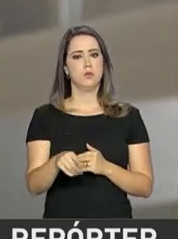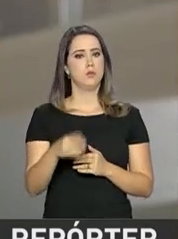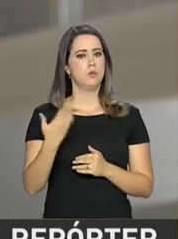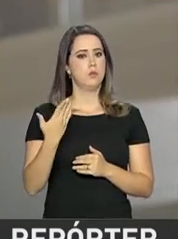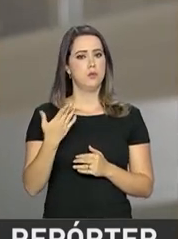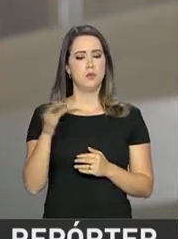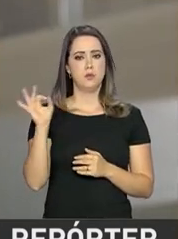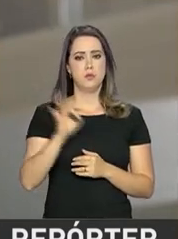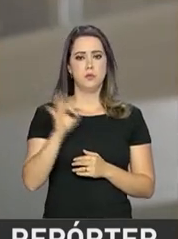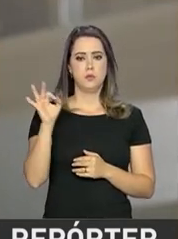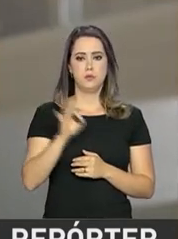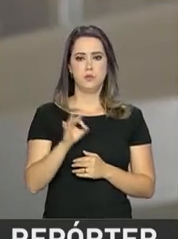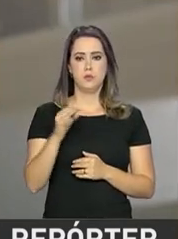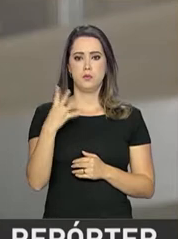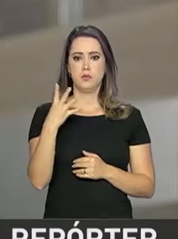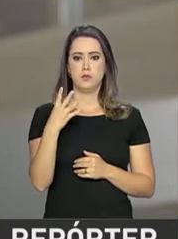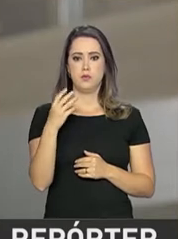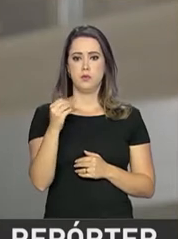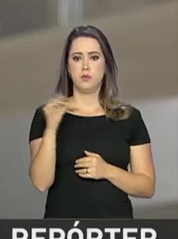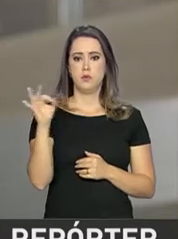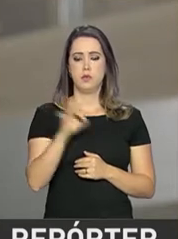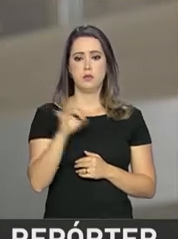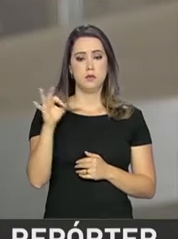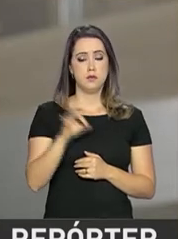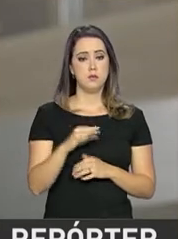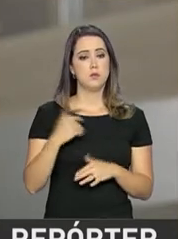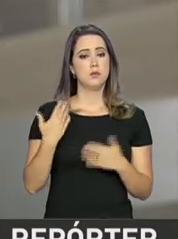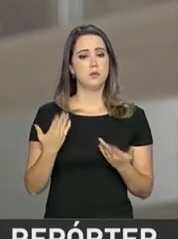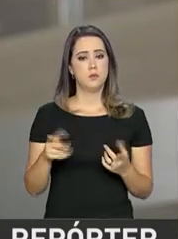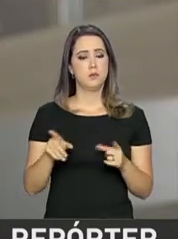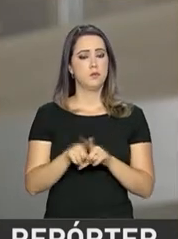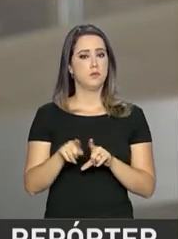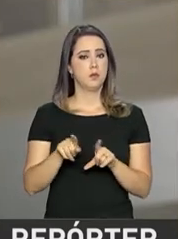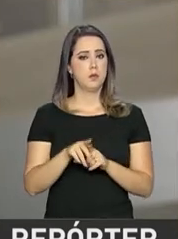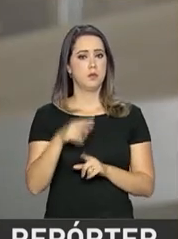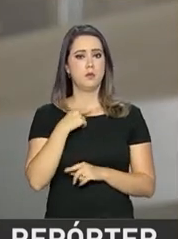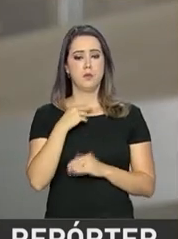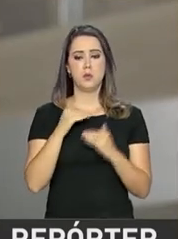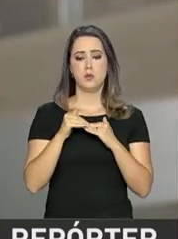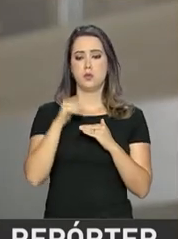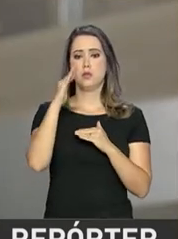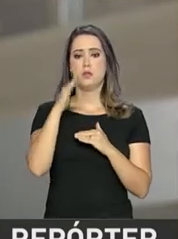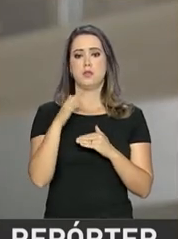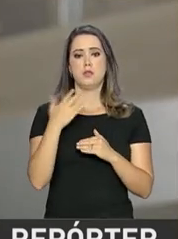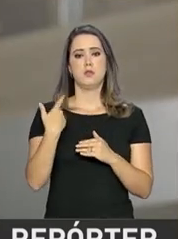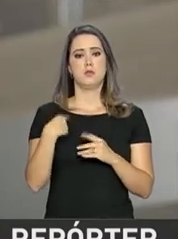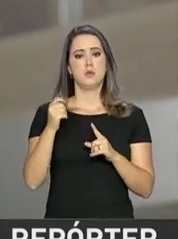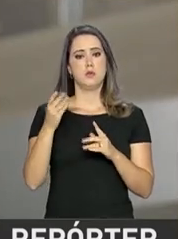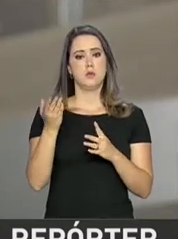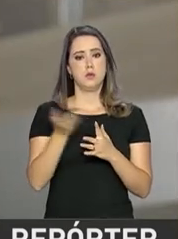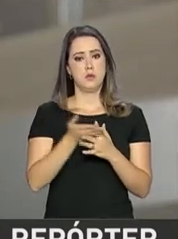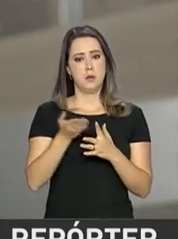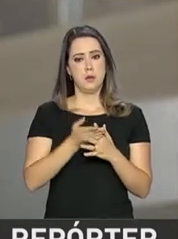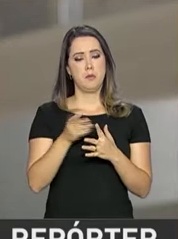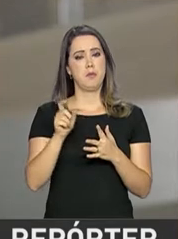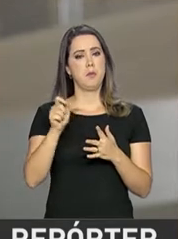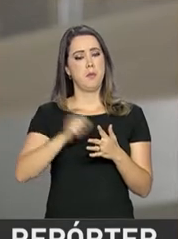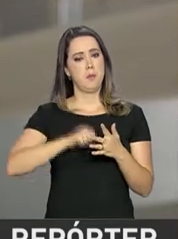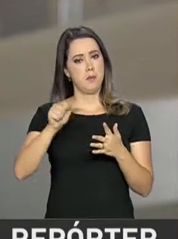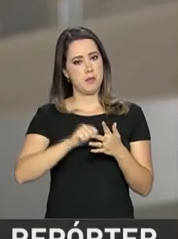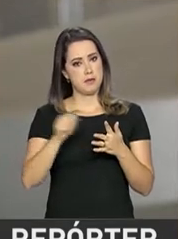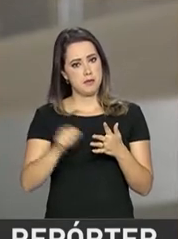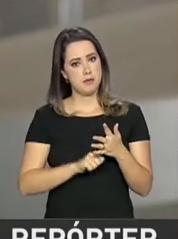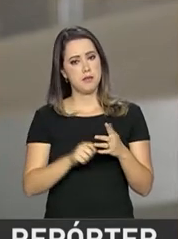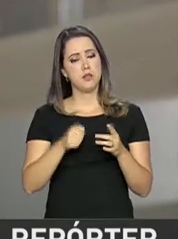o percentual máximo de 40% e também não podem ser maiores do que a mensalidade paga pelo usuário